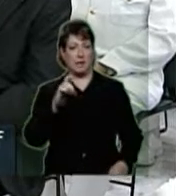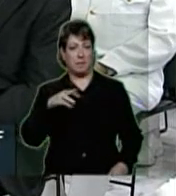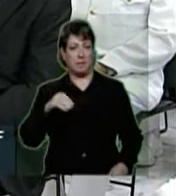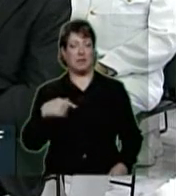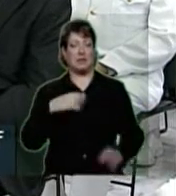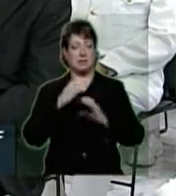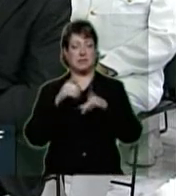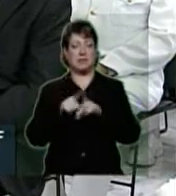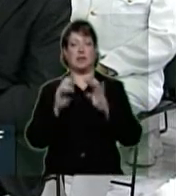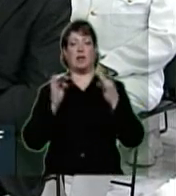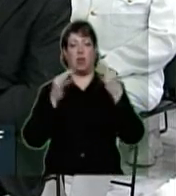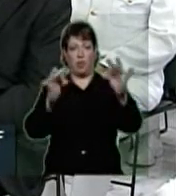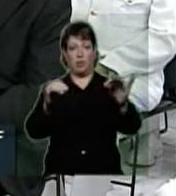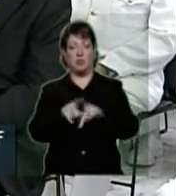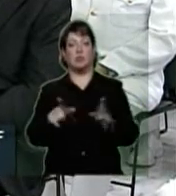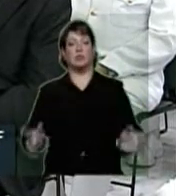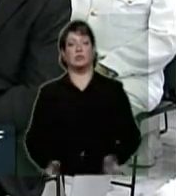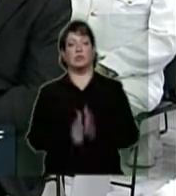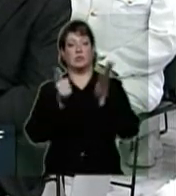tecnológicas, senhores jornalistas,